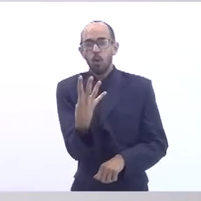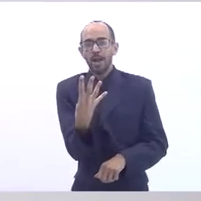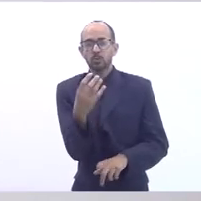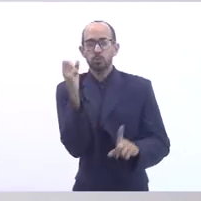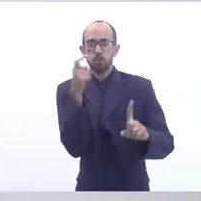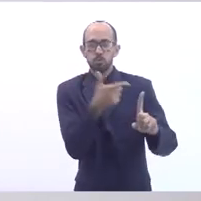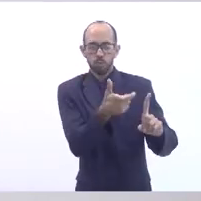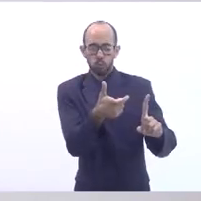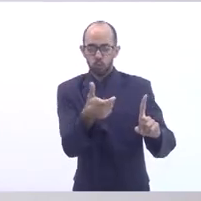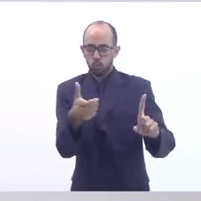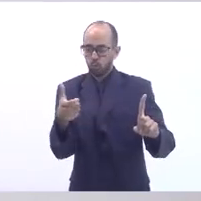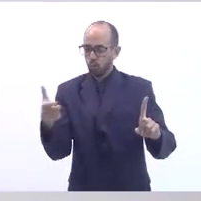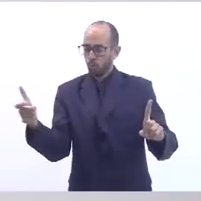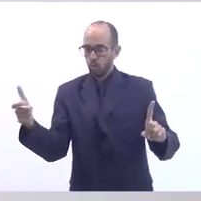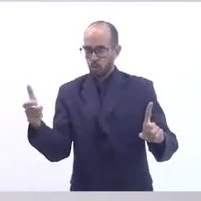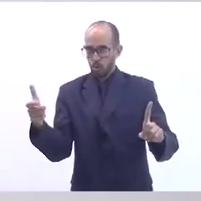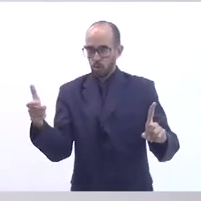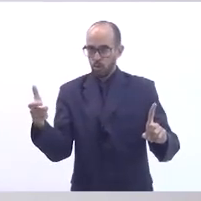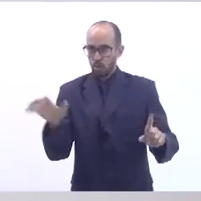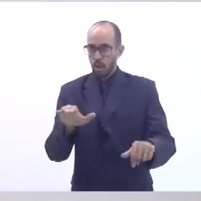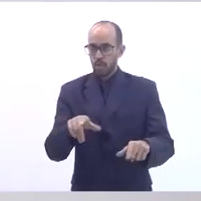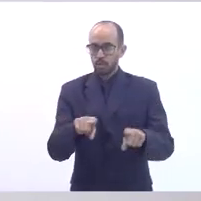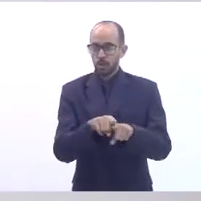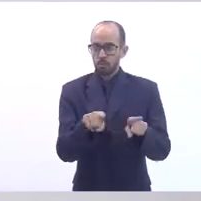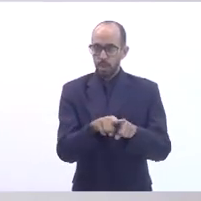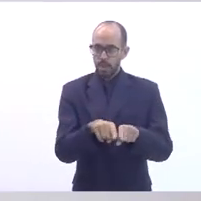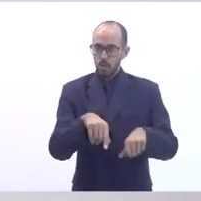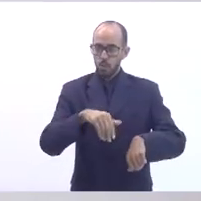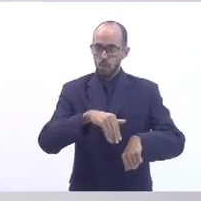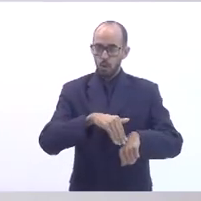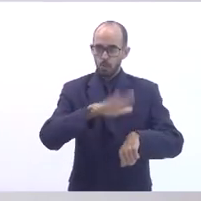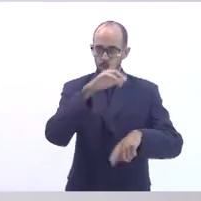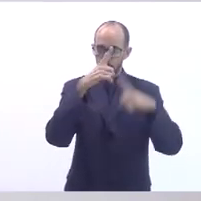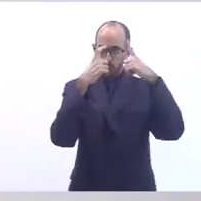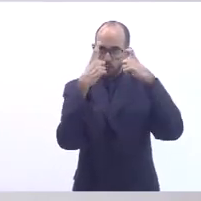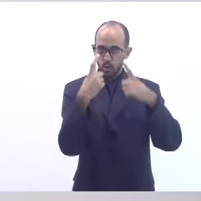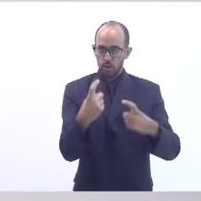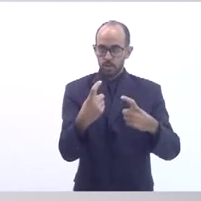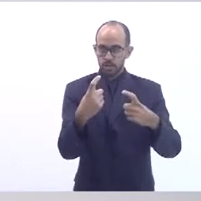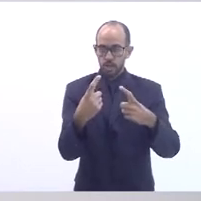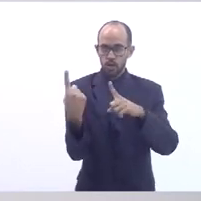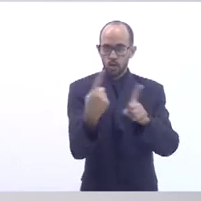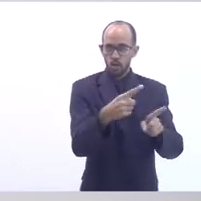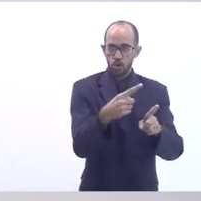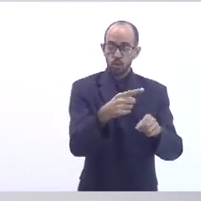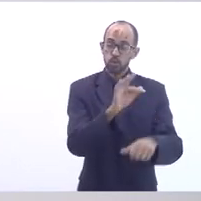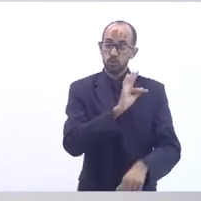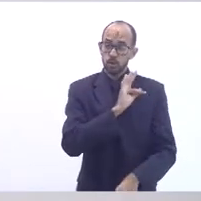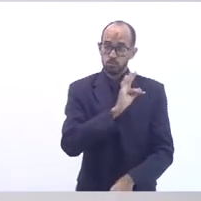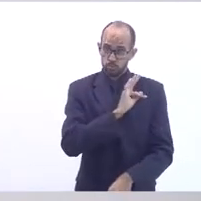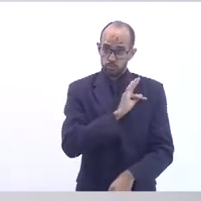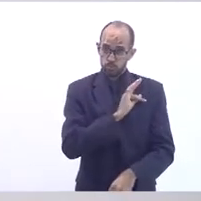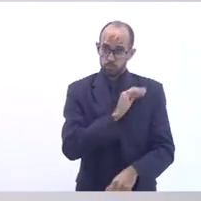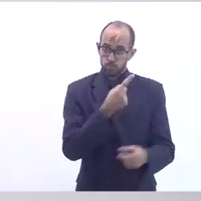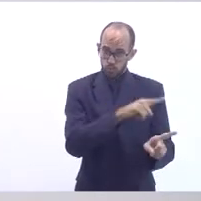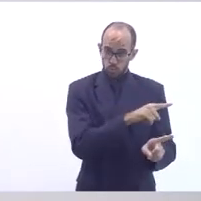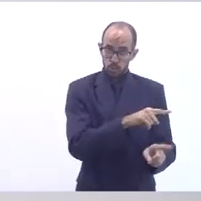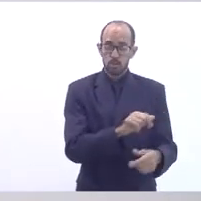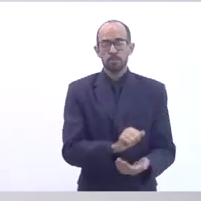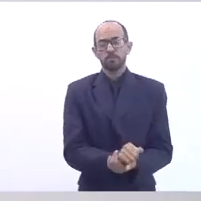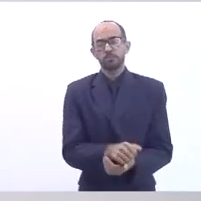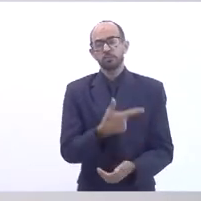metropolitana do Rio de Janeiro além do aumento também a violência aos Agentes do Estado em